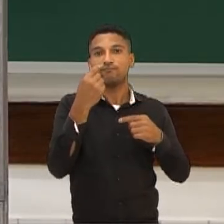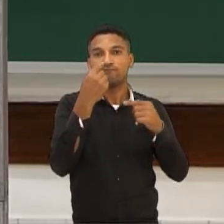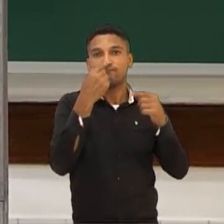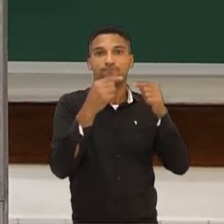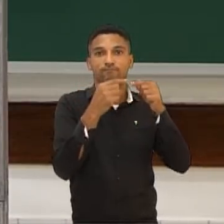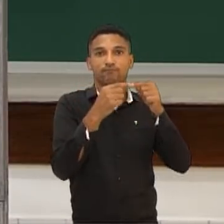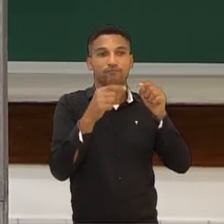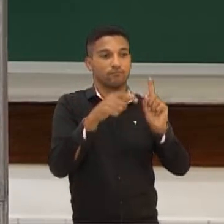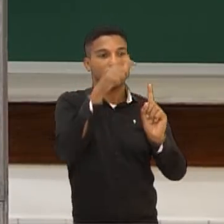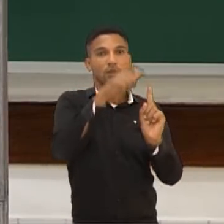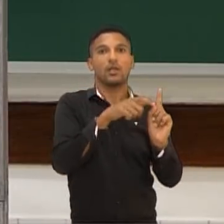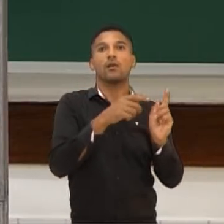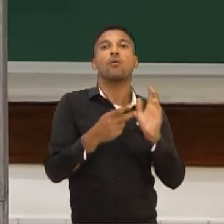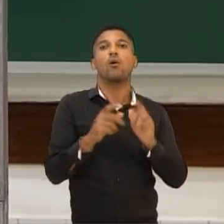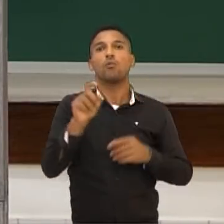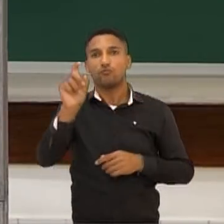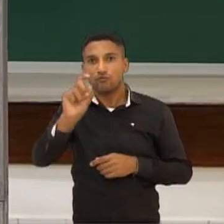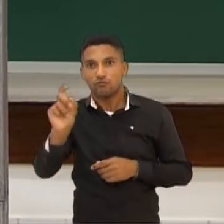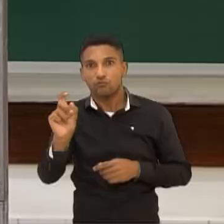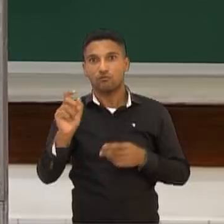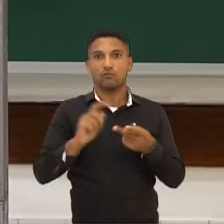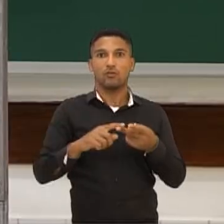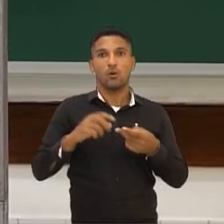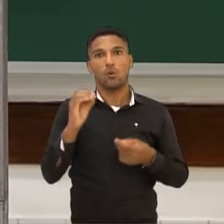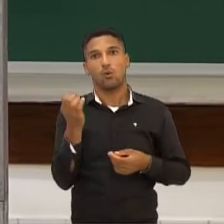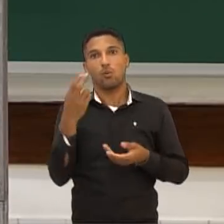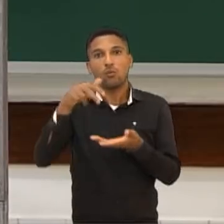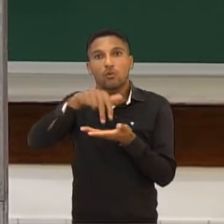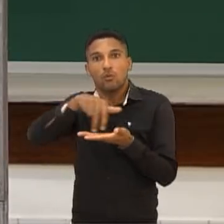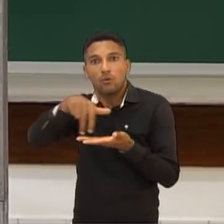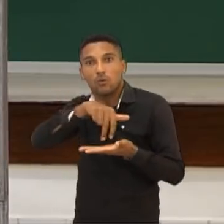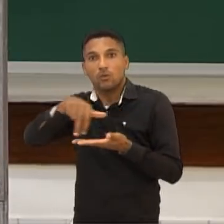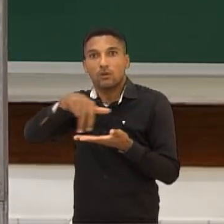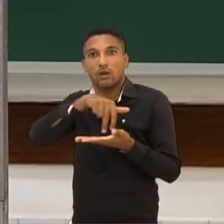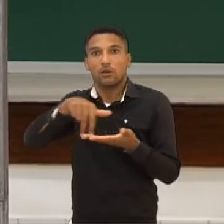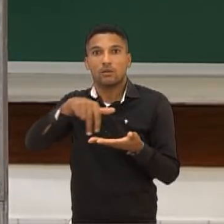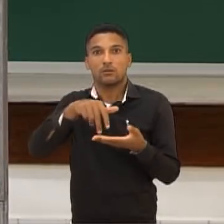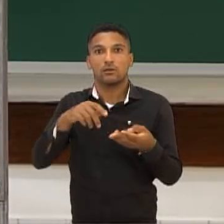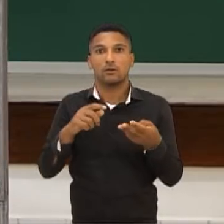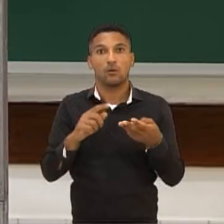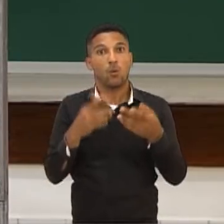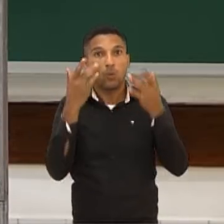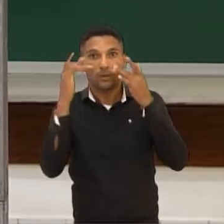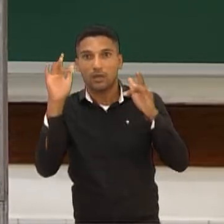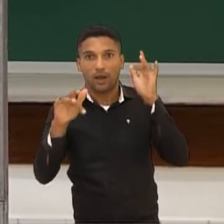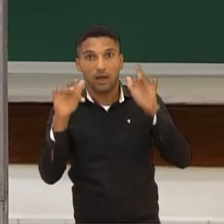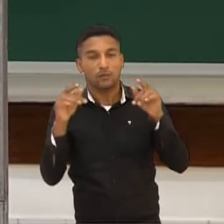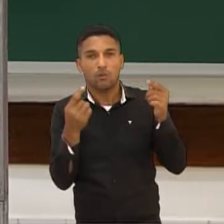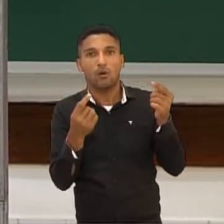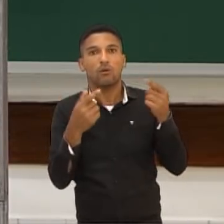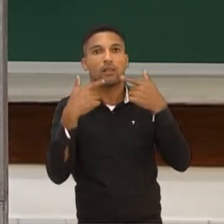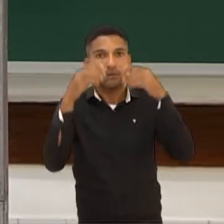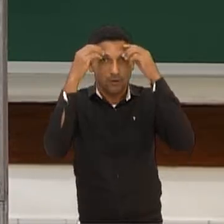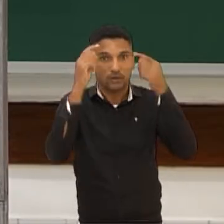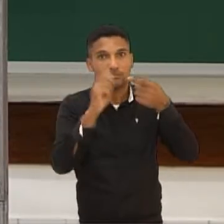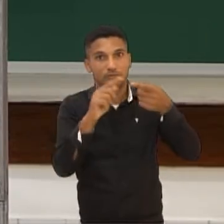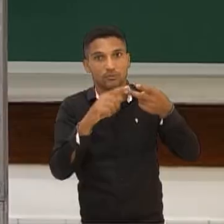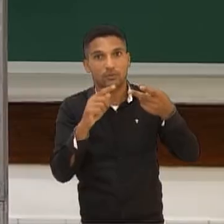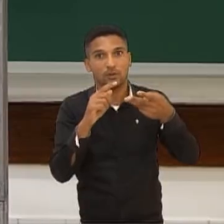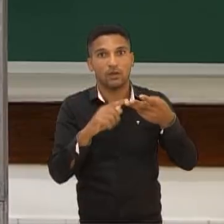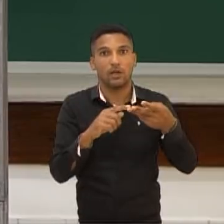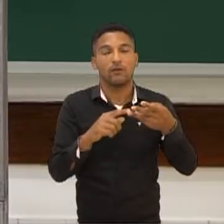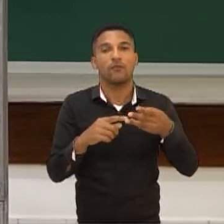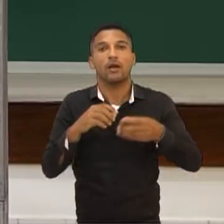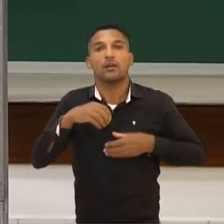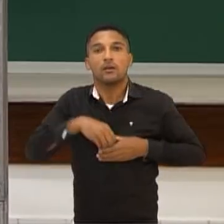do grafite, ele vai fazer através de uma dança, do teatro. Então, ele separa a linguagem artística que ele quer e ele vai trazer a sua